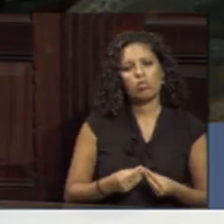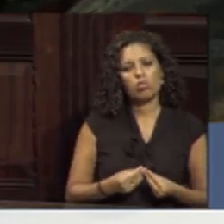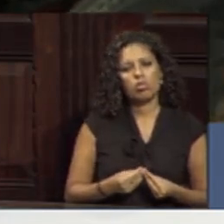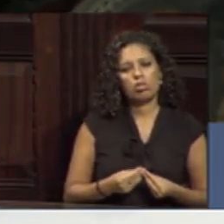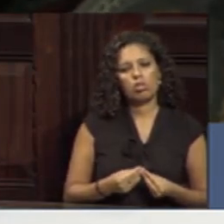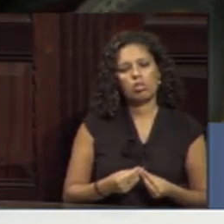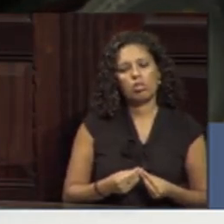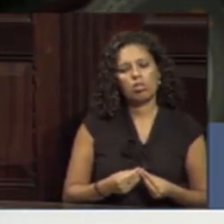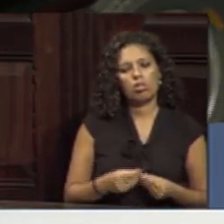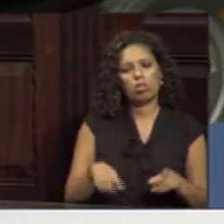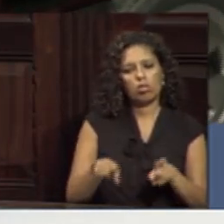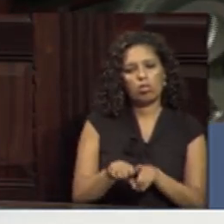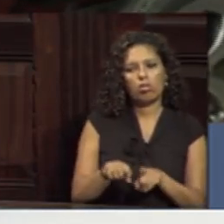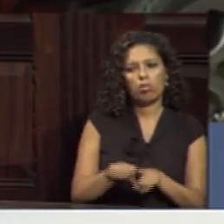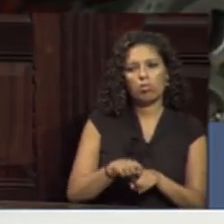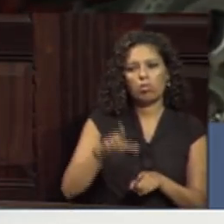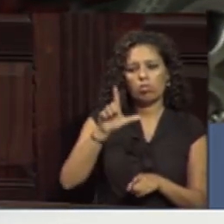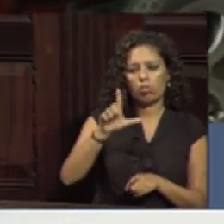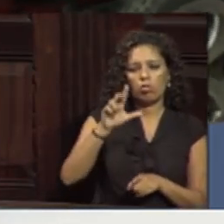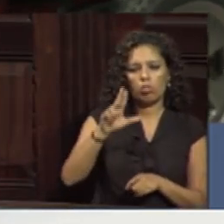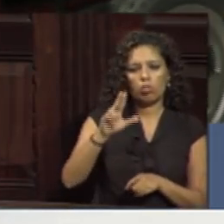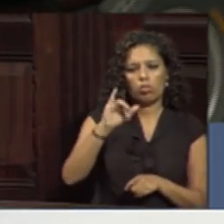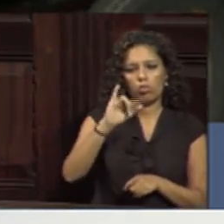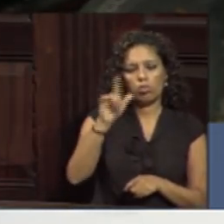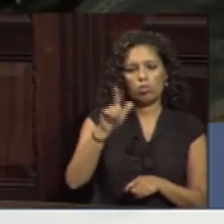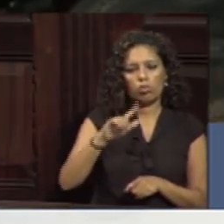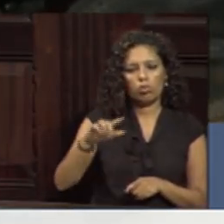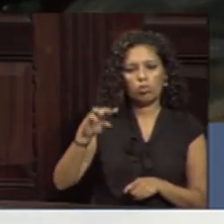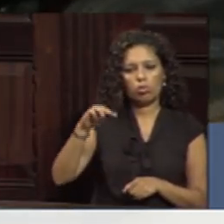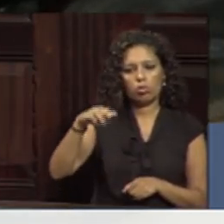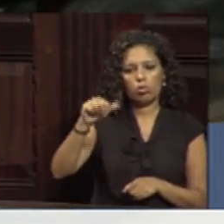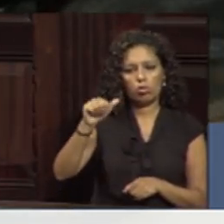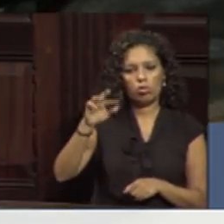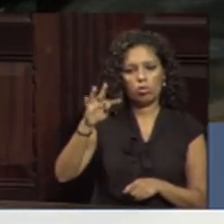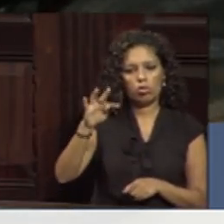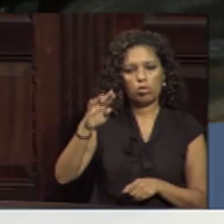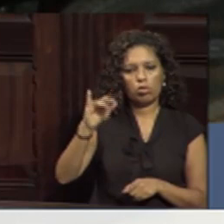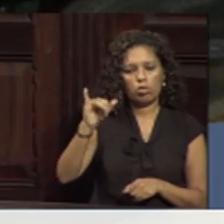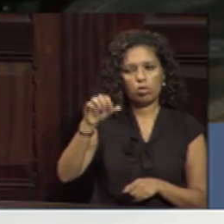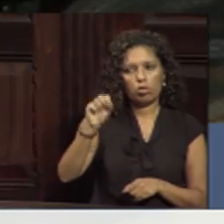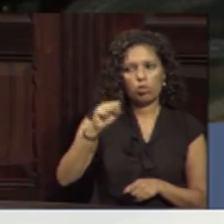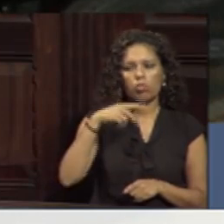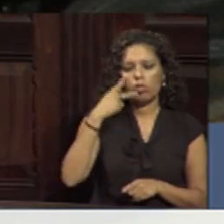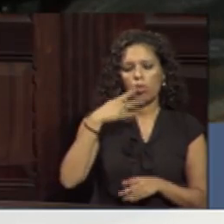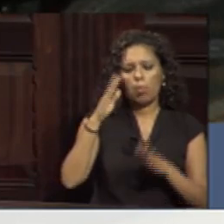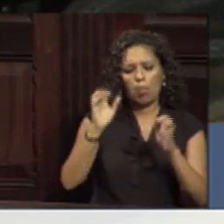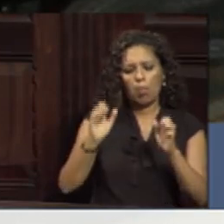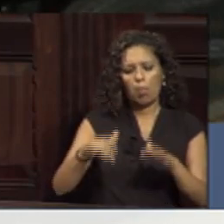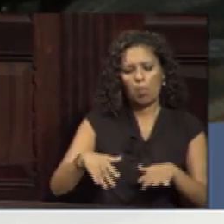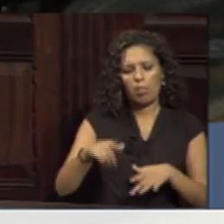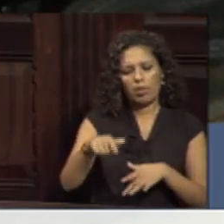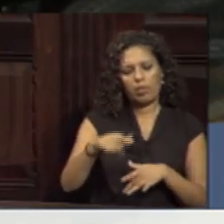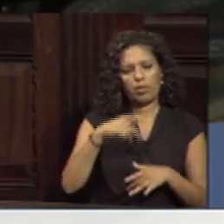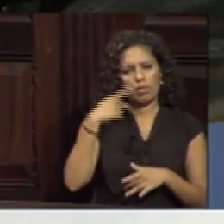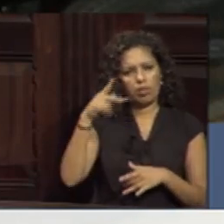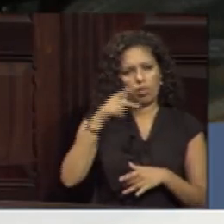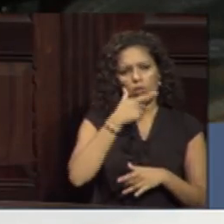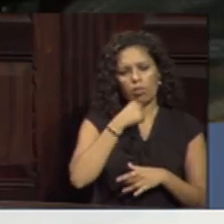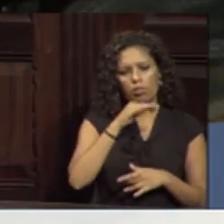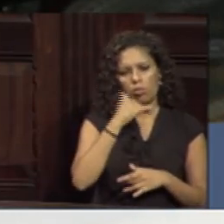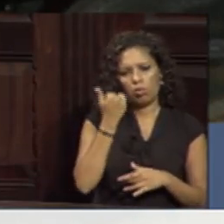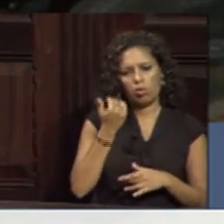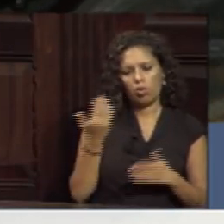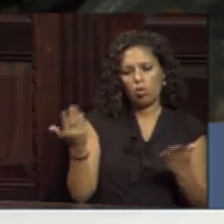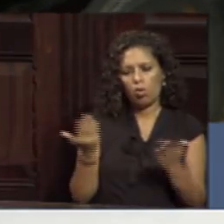O Luiz Martins, falou muito bem aqui sobre o Josias Ávila, e estive hoje